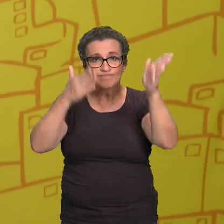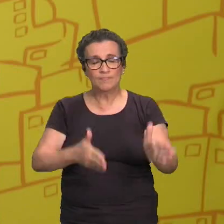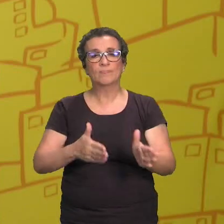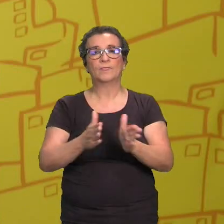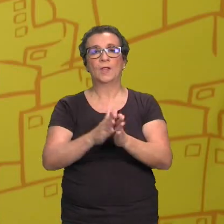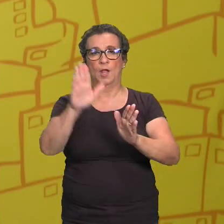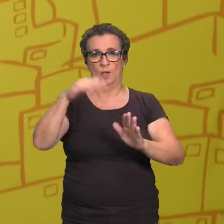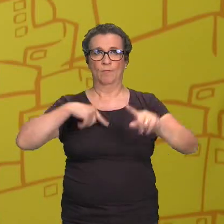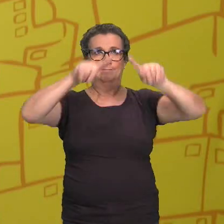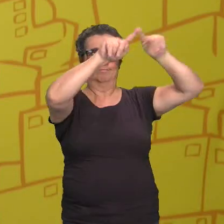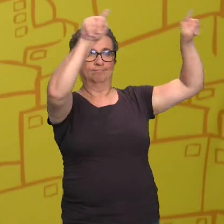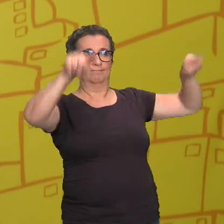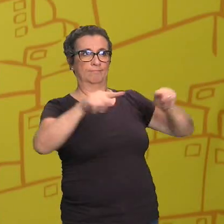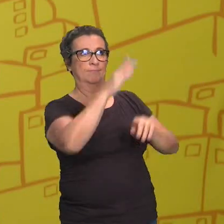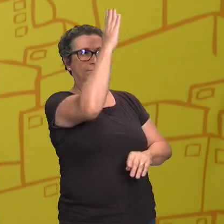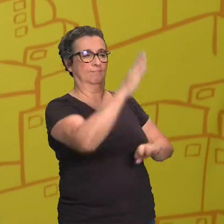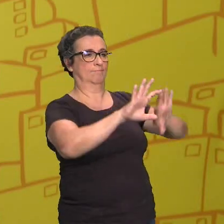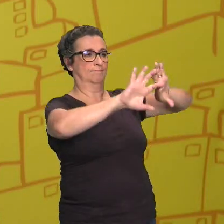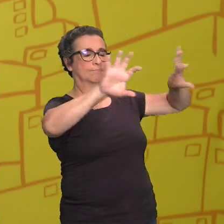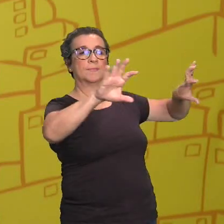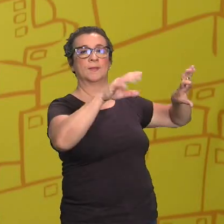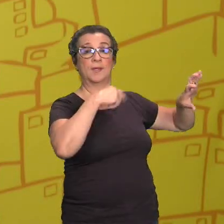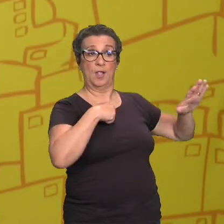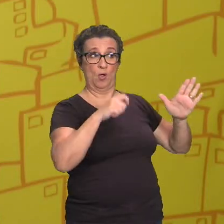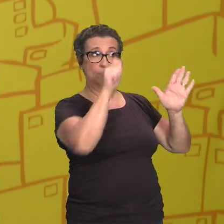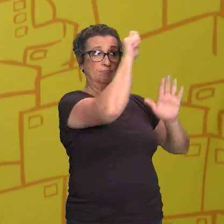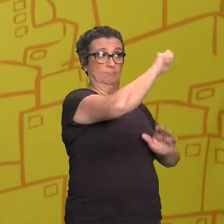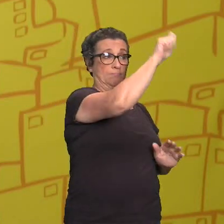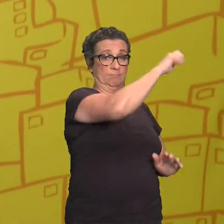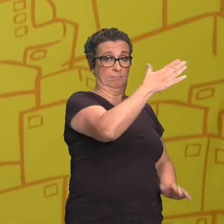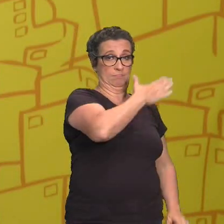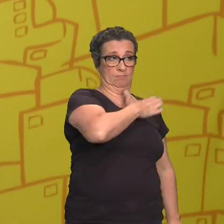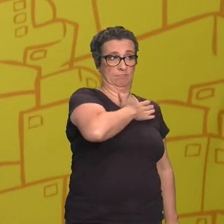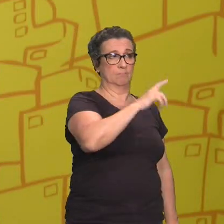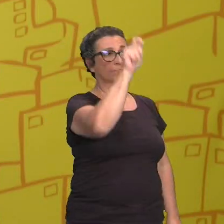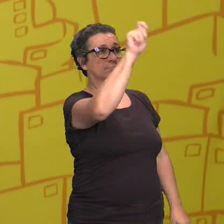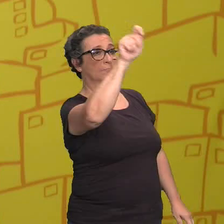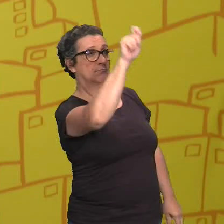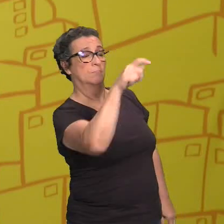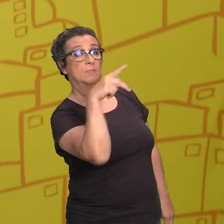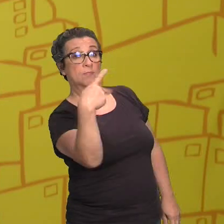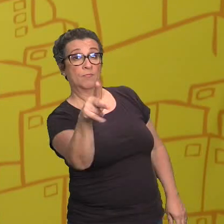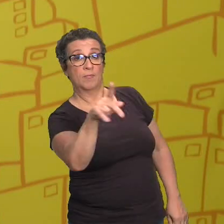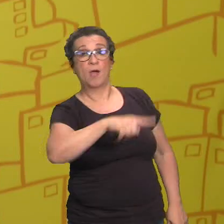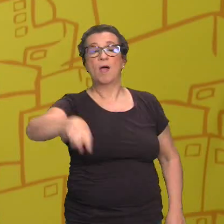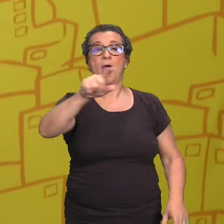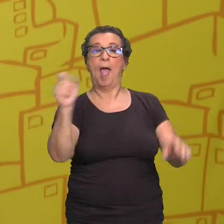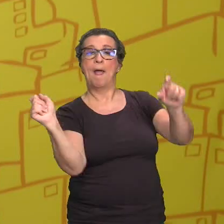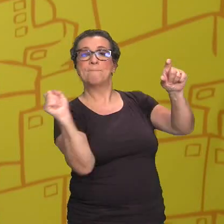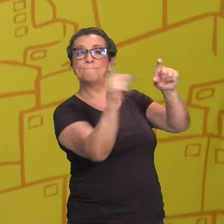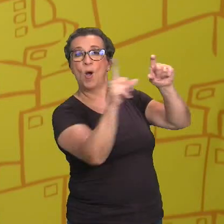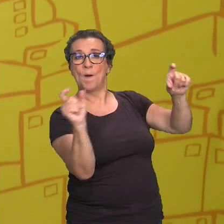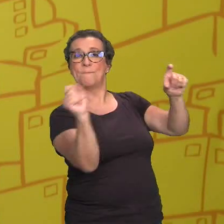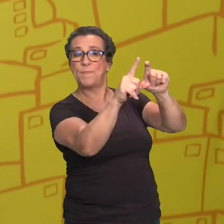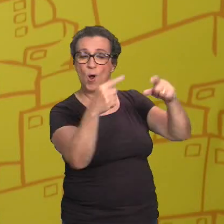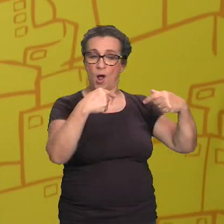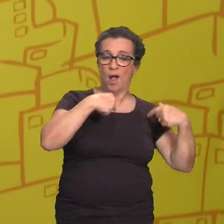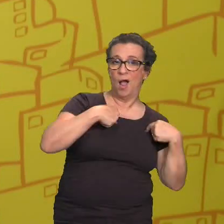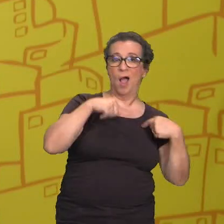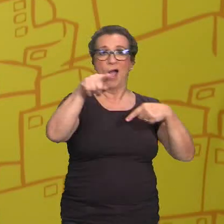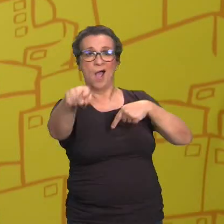negro em dois pedaços, em que irei registrando do meu lado e do lado de vocês os gols que faremos eu em